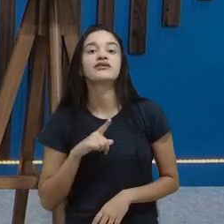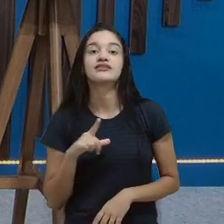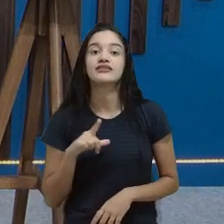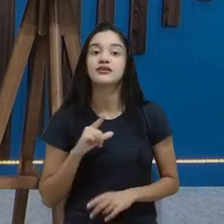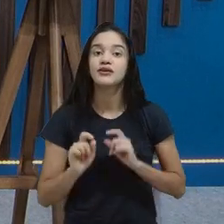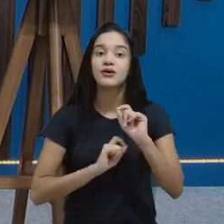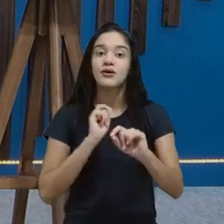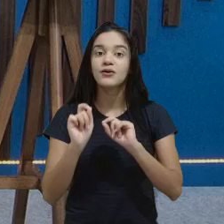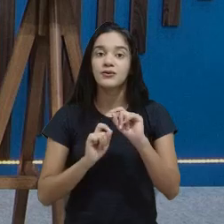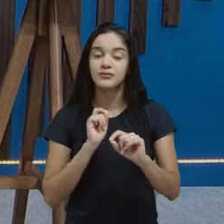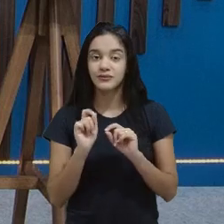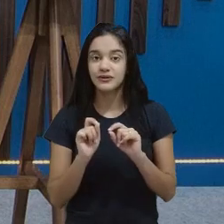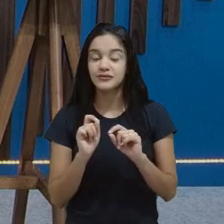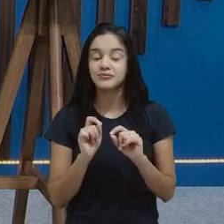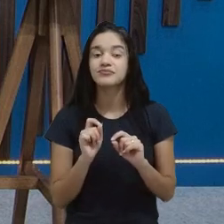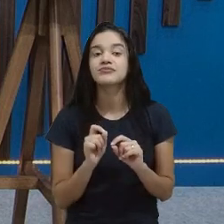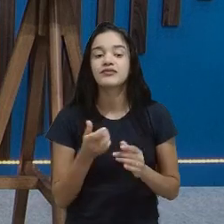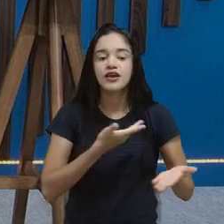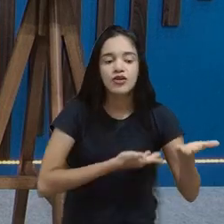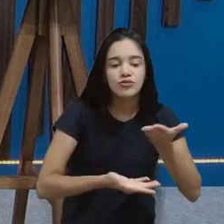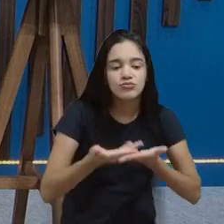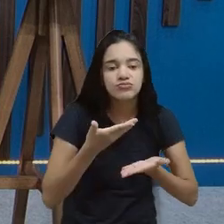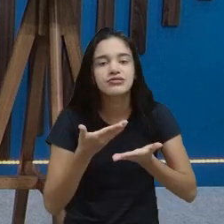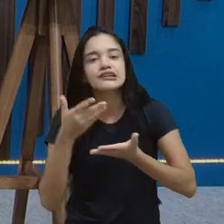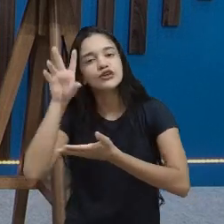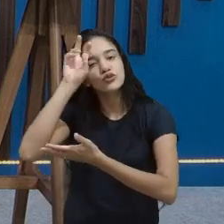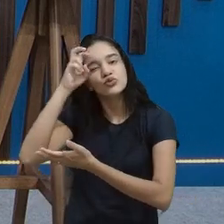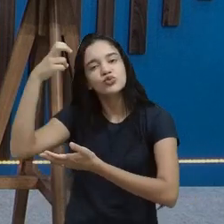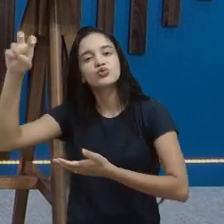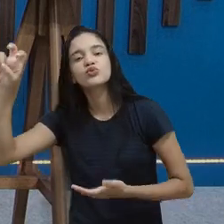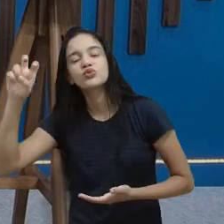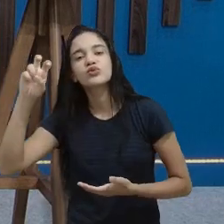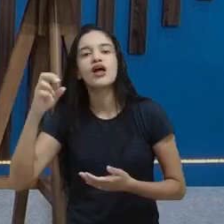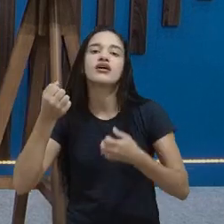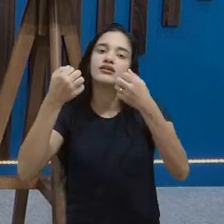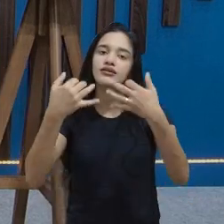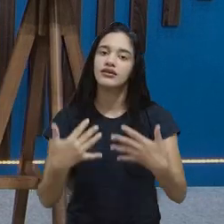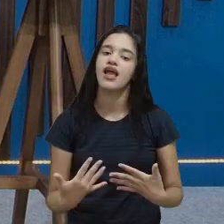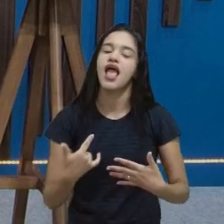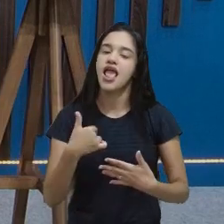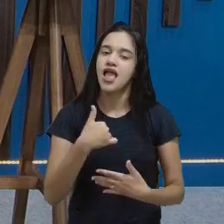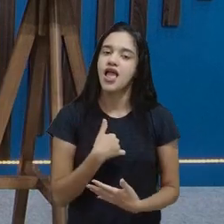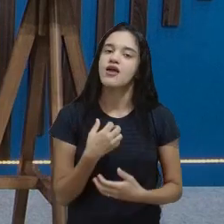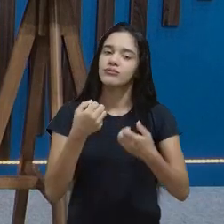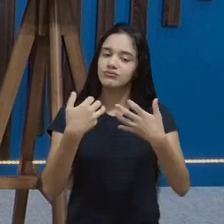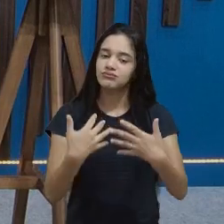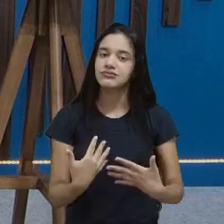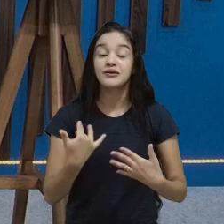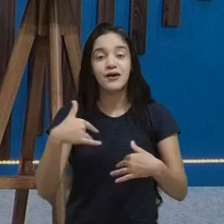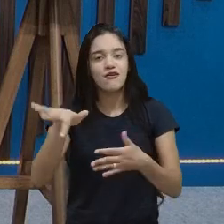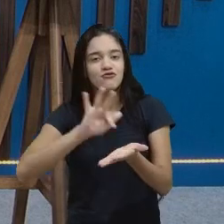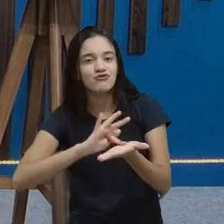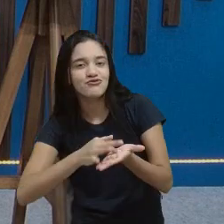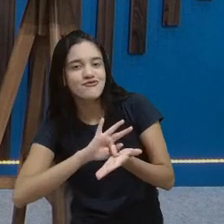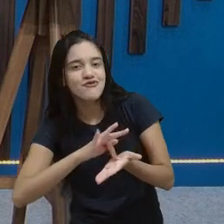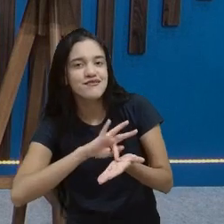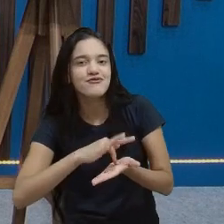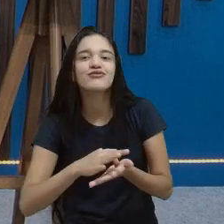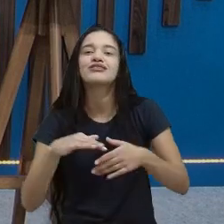aqui é um acervo, não é, da cultura. E aí eu falo, não é, falei de poesia, frevo